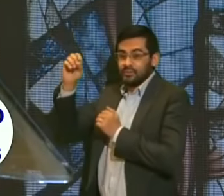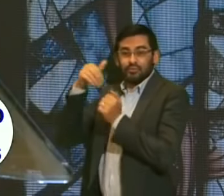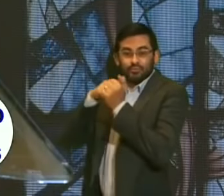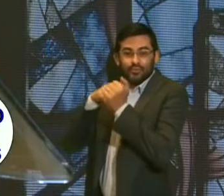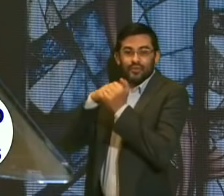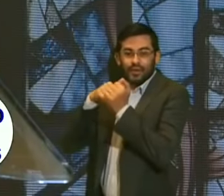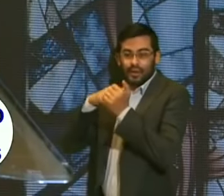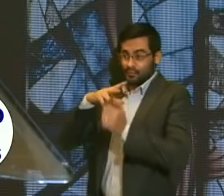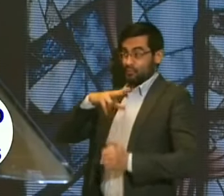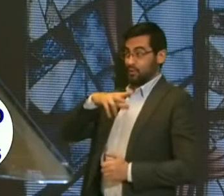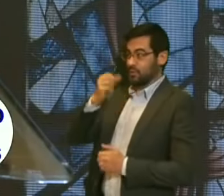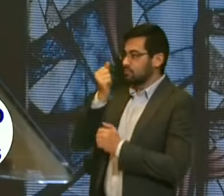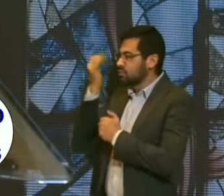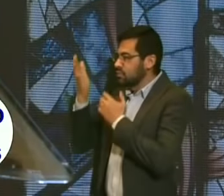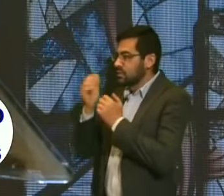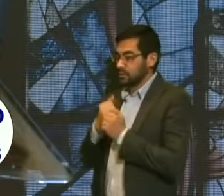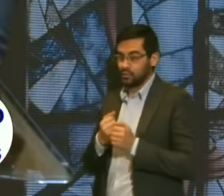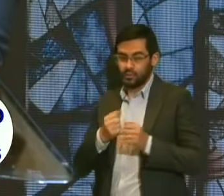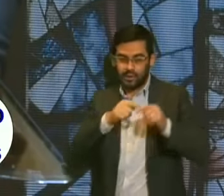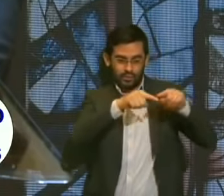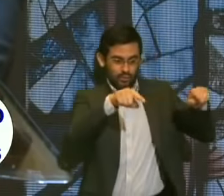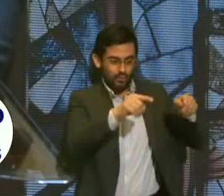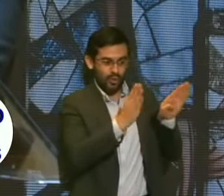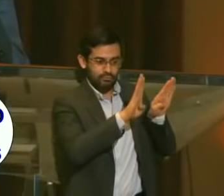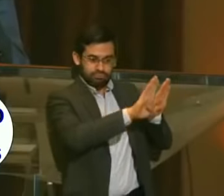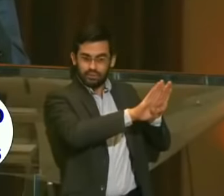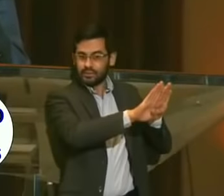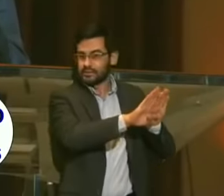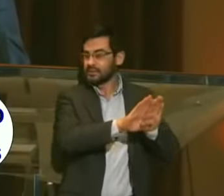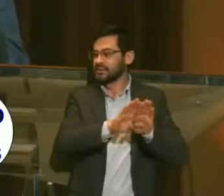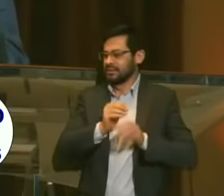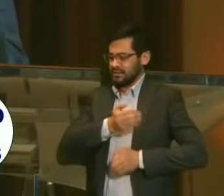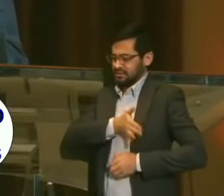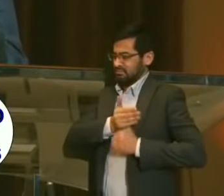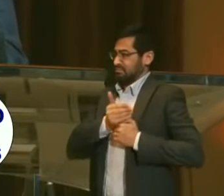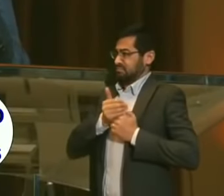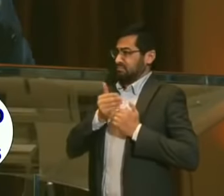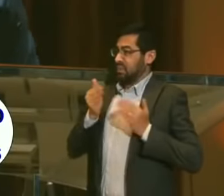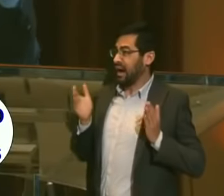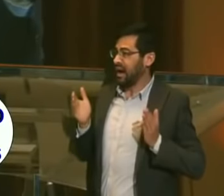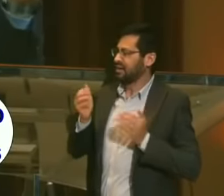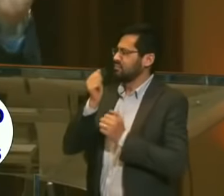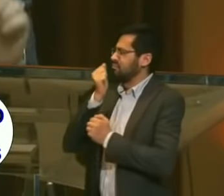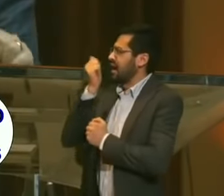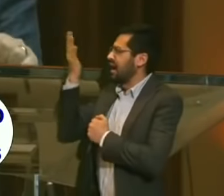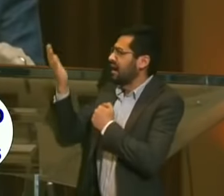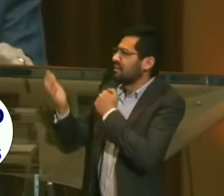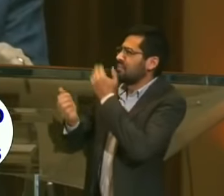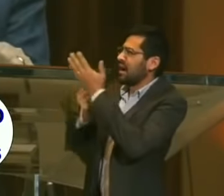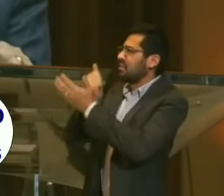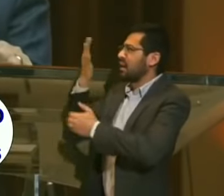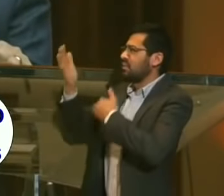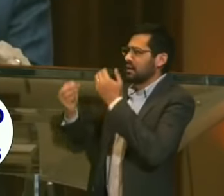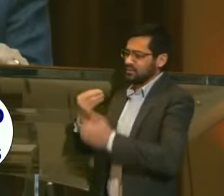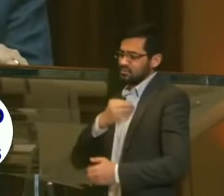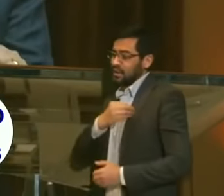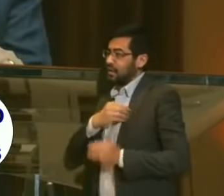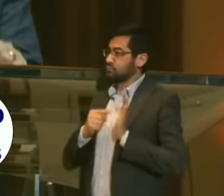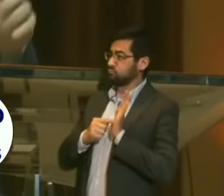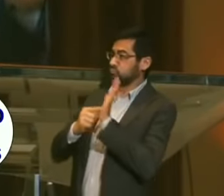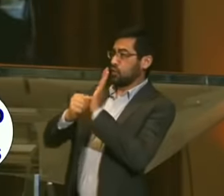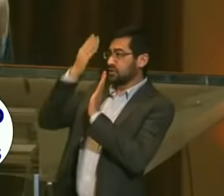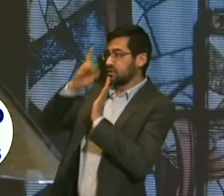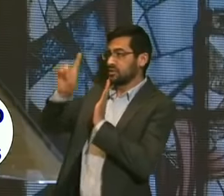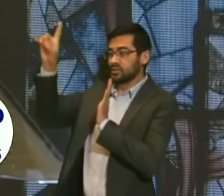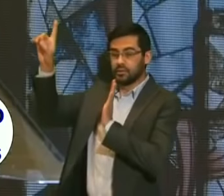quarto, não é? A gente fecha a porta, a gente abre o coração e a gente confessa os pecados.